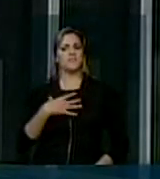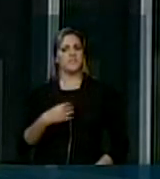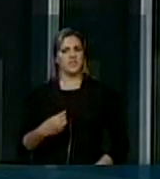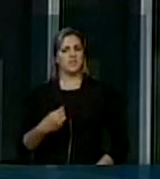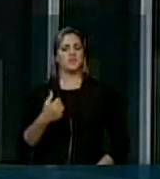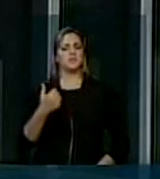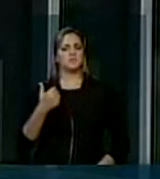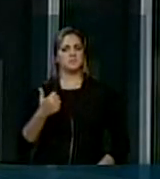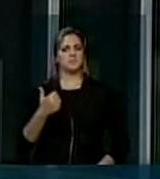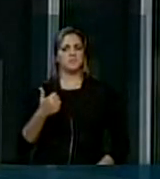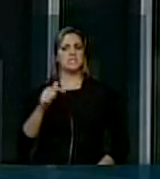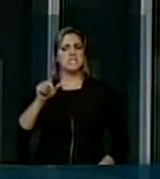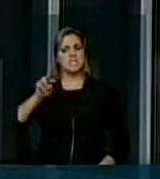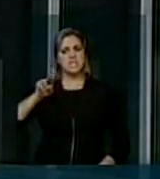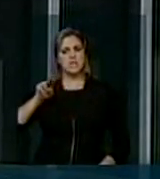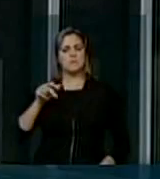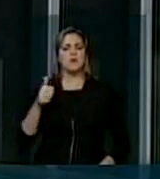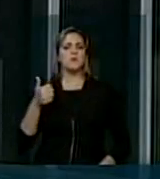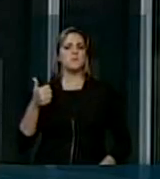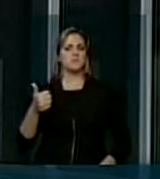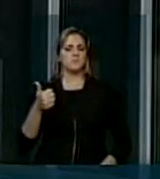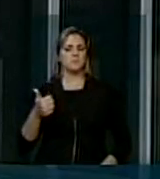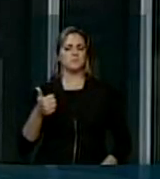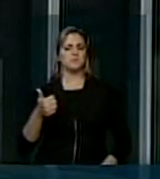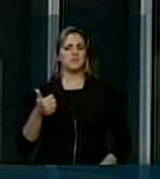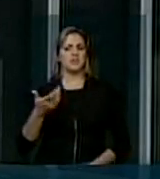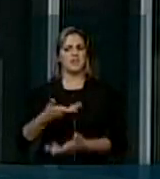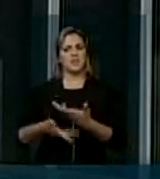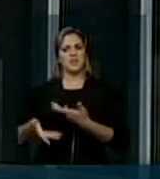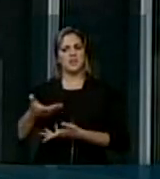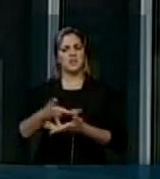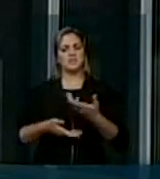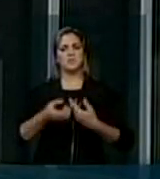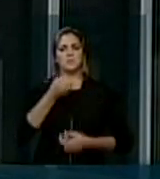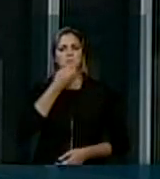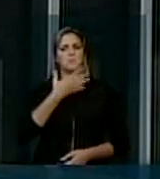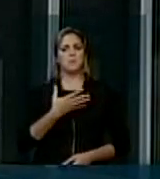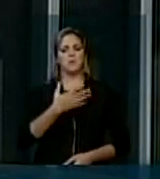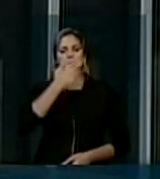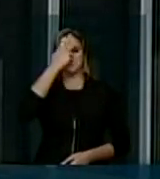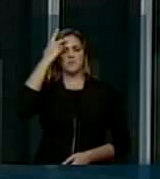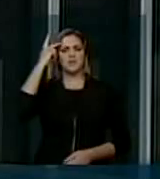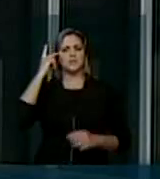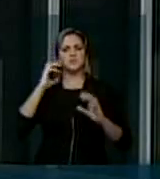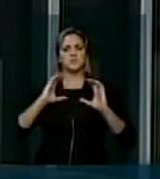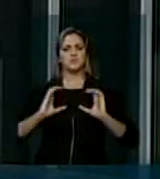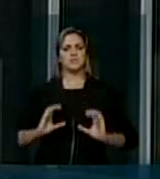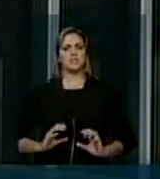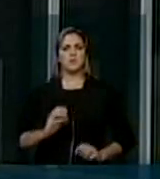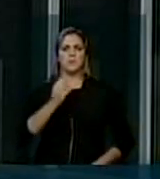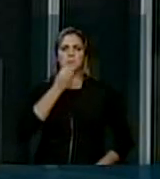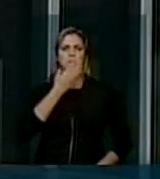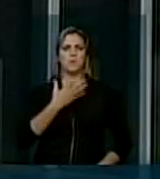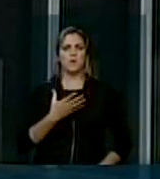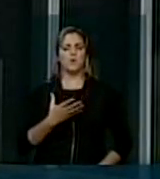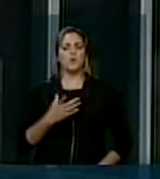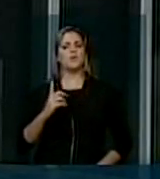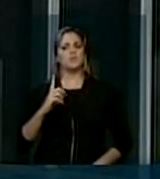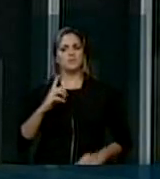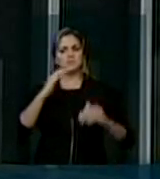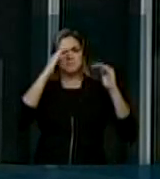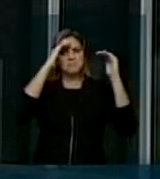estamos falando de um bom irmão, nós estamos falando de um bom cidadão, cumpridor dos